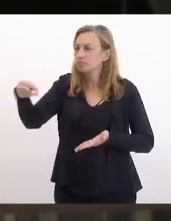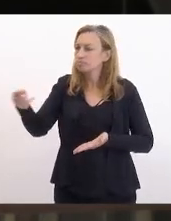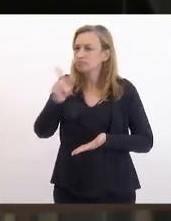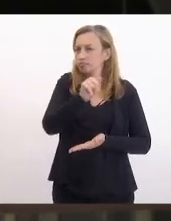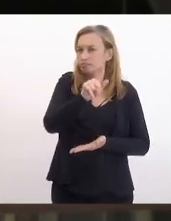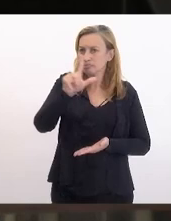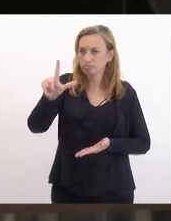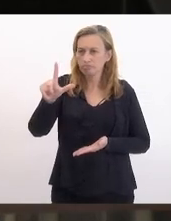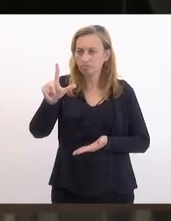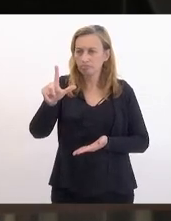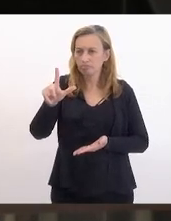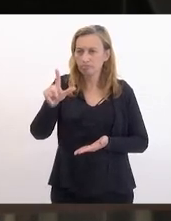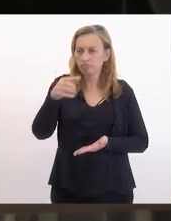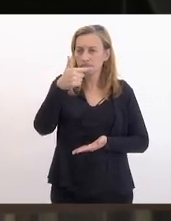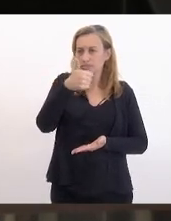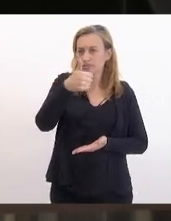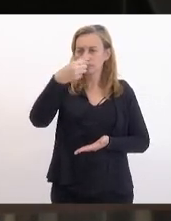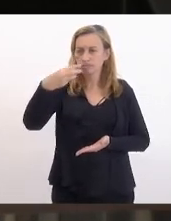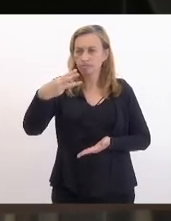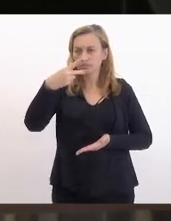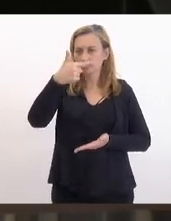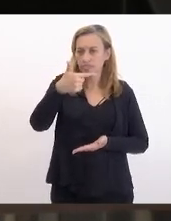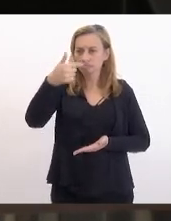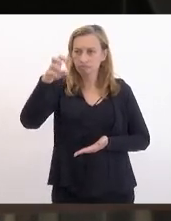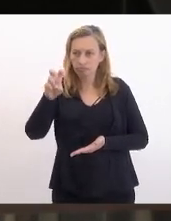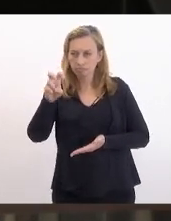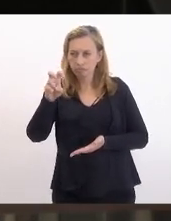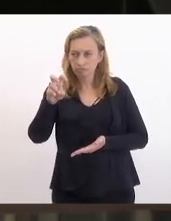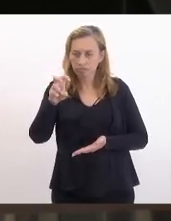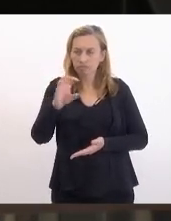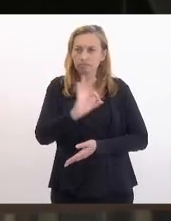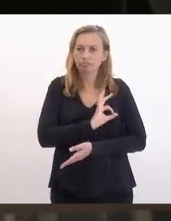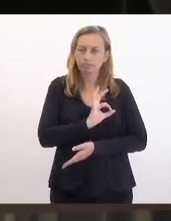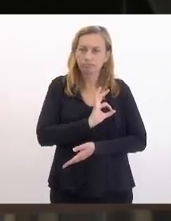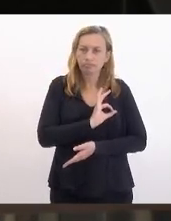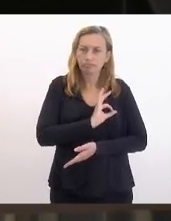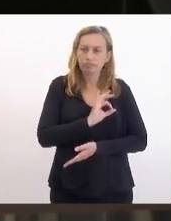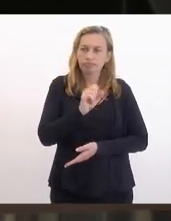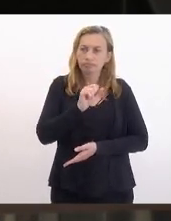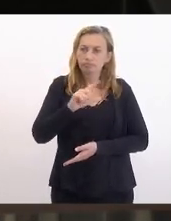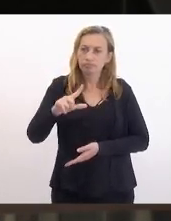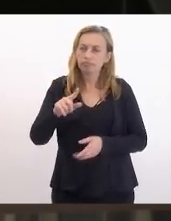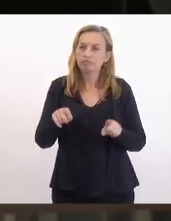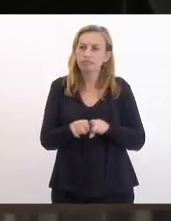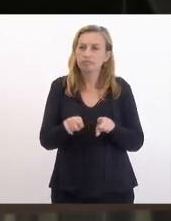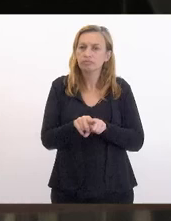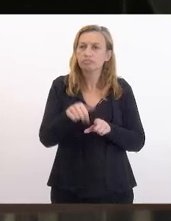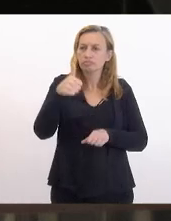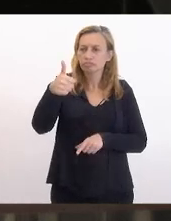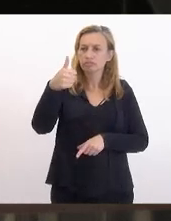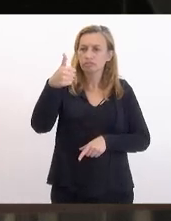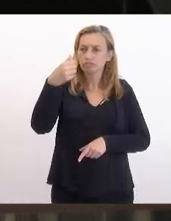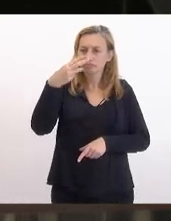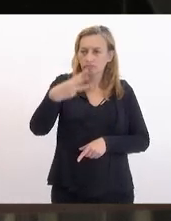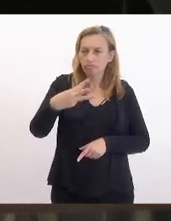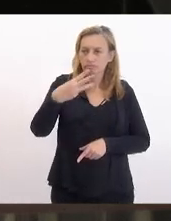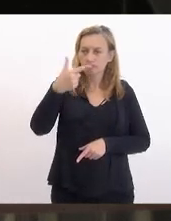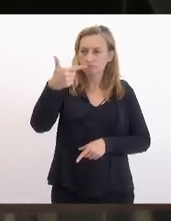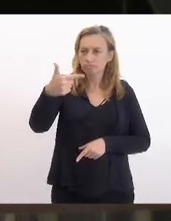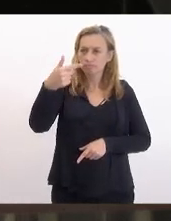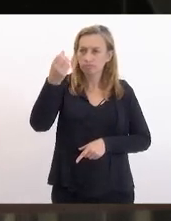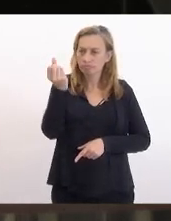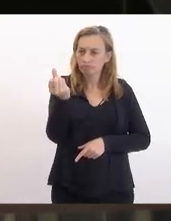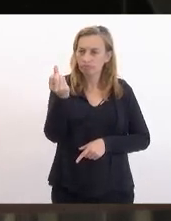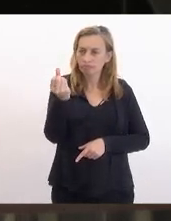pele a 1325 que Anistia policiais civis e ah1326